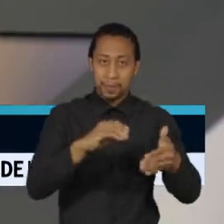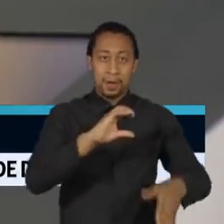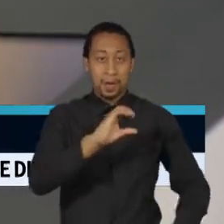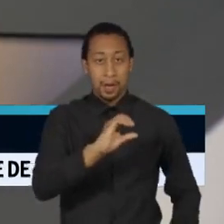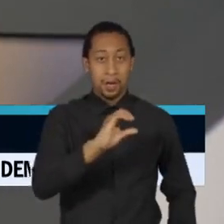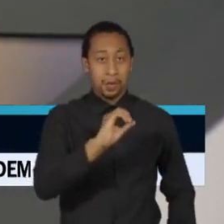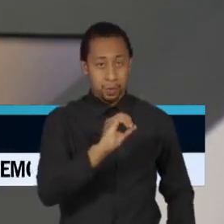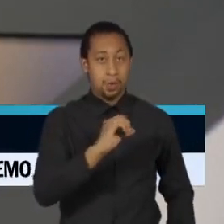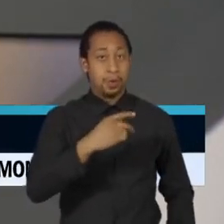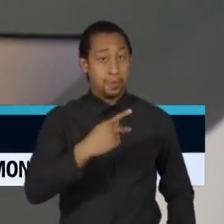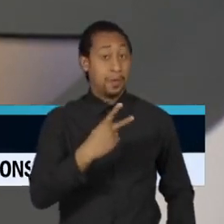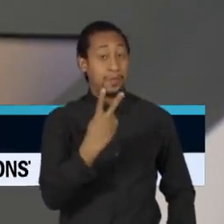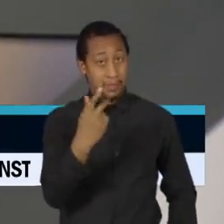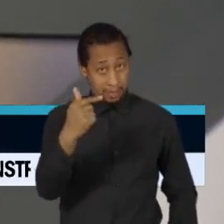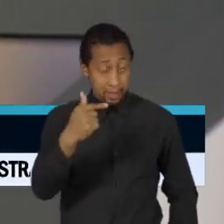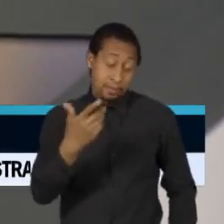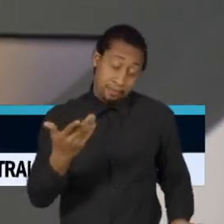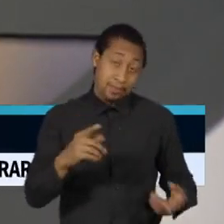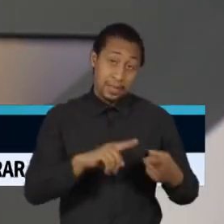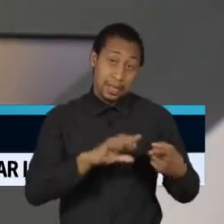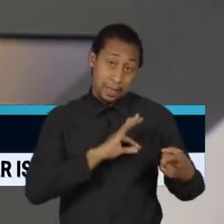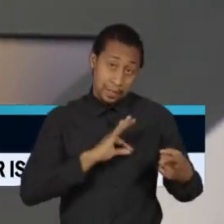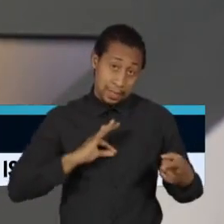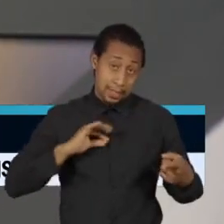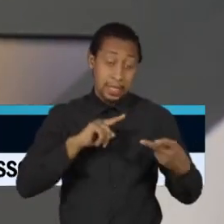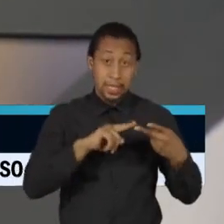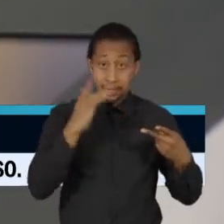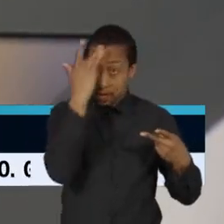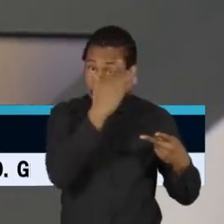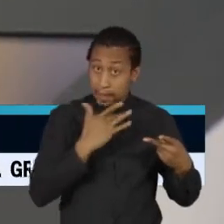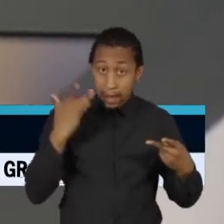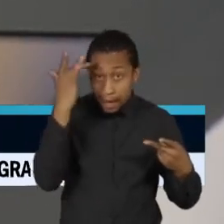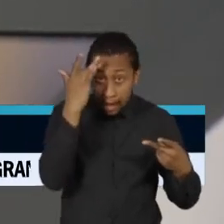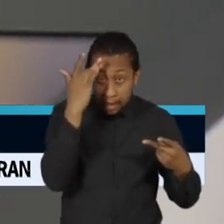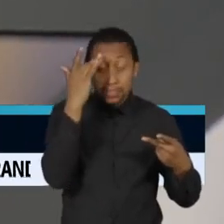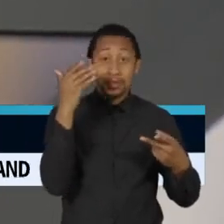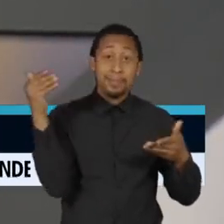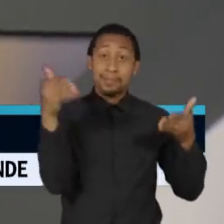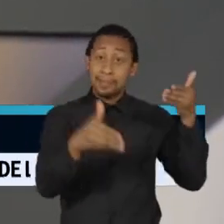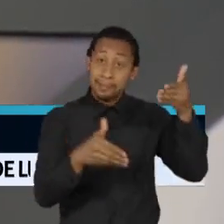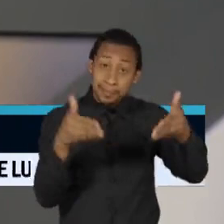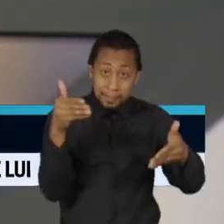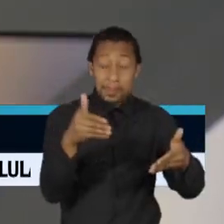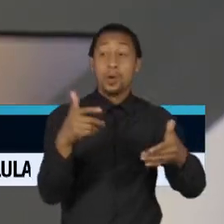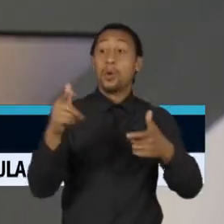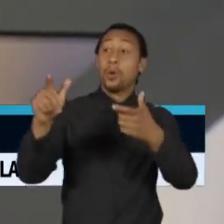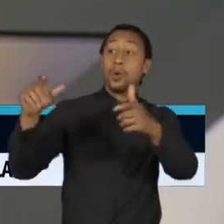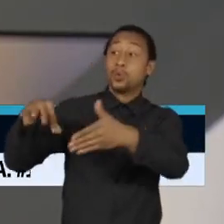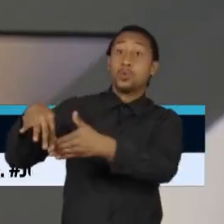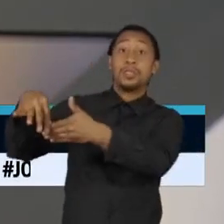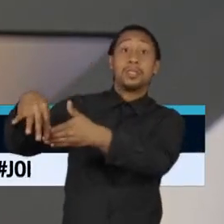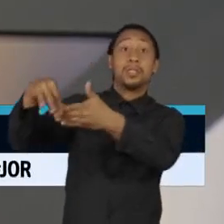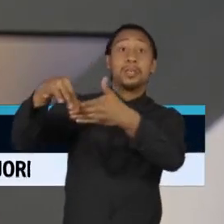Marina Silva, Fernando Haddad, as lideranças que estavam lá foram muito bem recebidas pelas lideranças